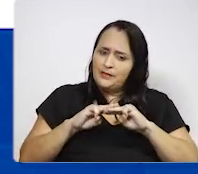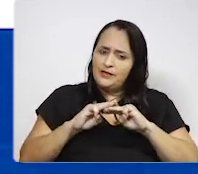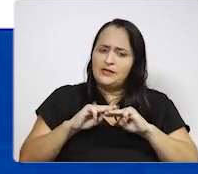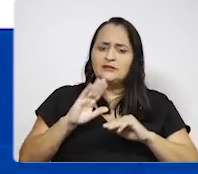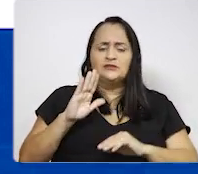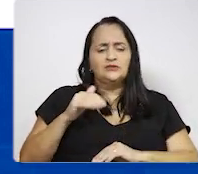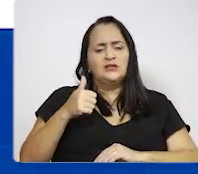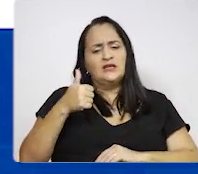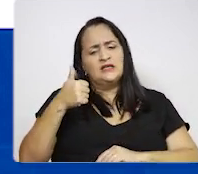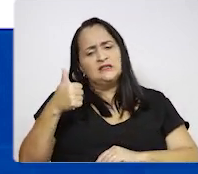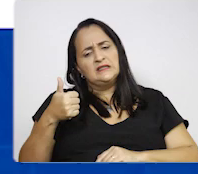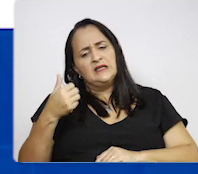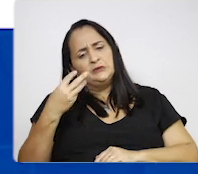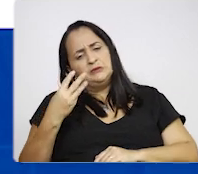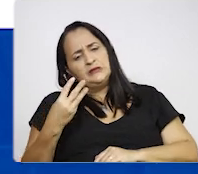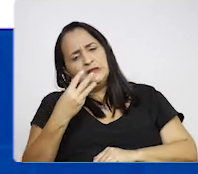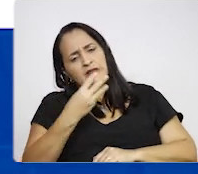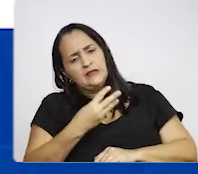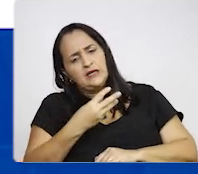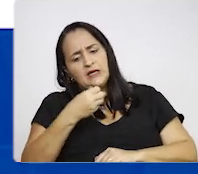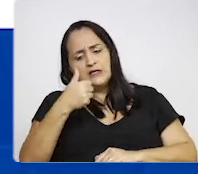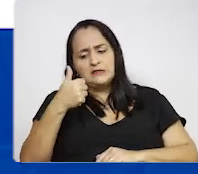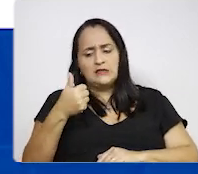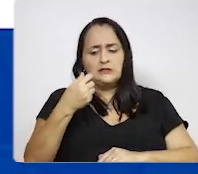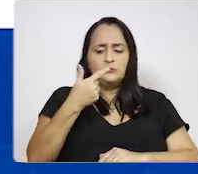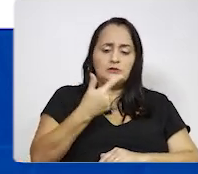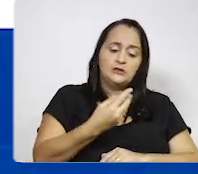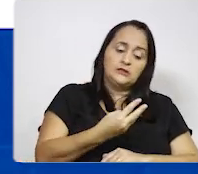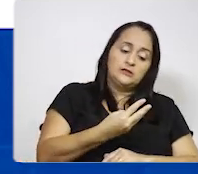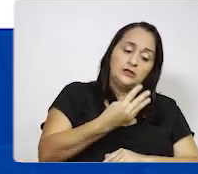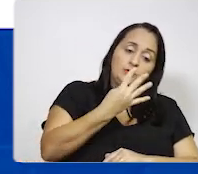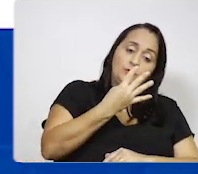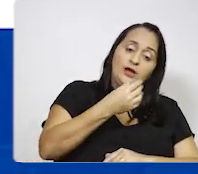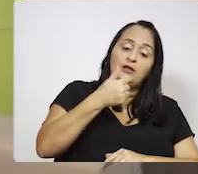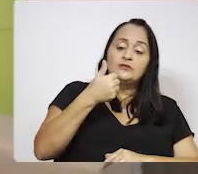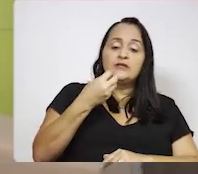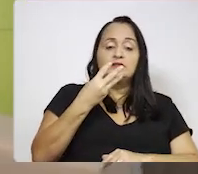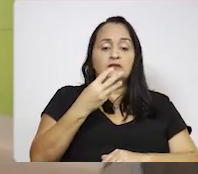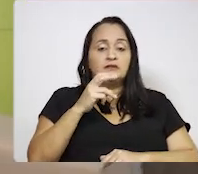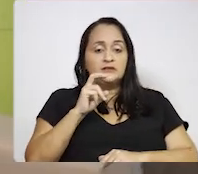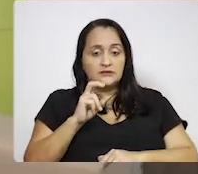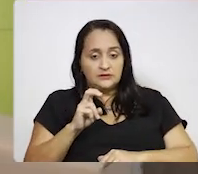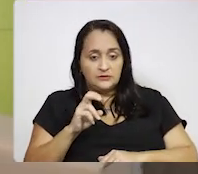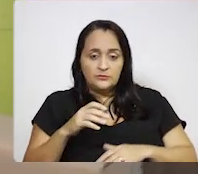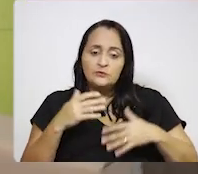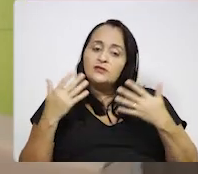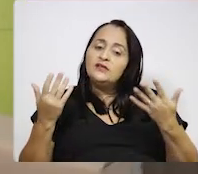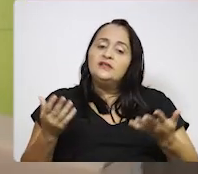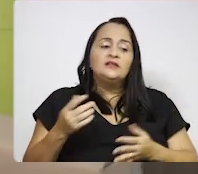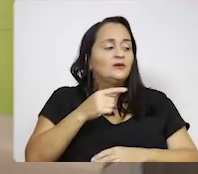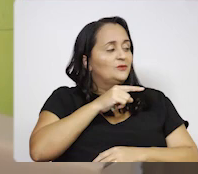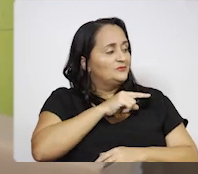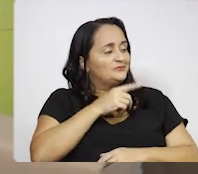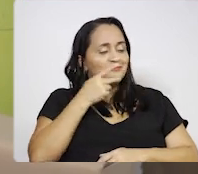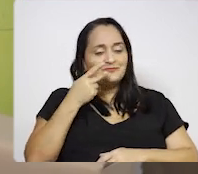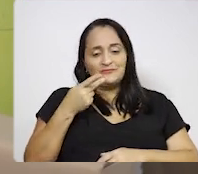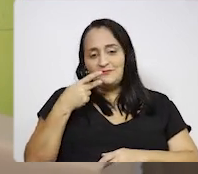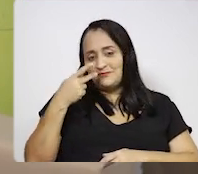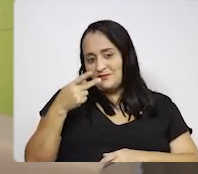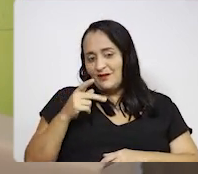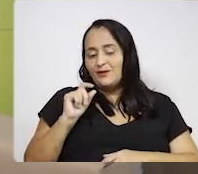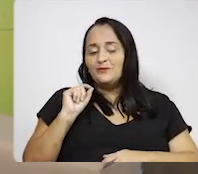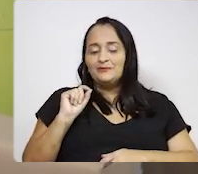últimas páginas, 133, 134 e 135. A nossa aula de hoje, como Carol